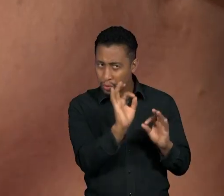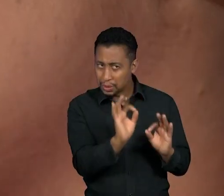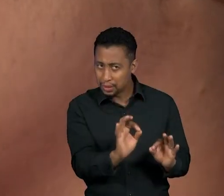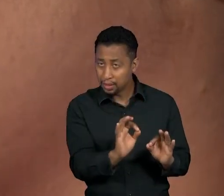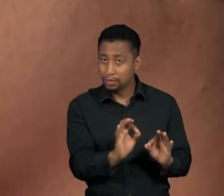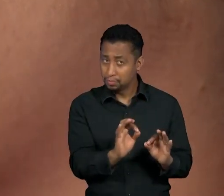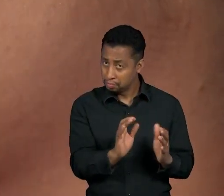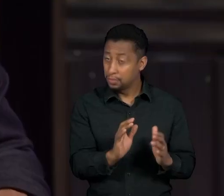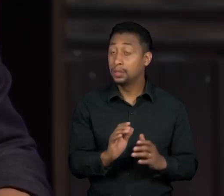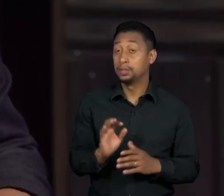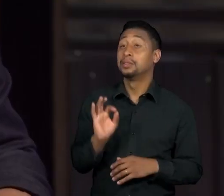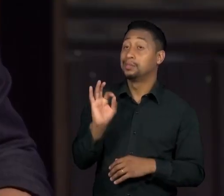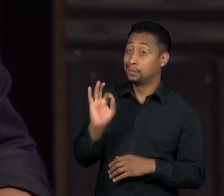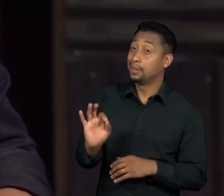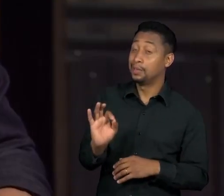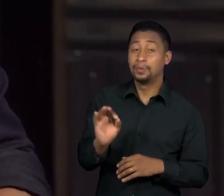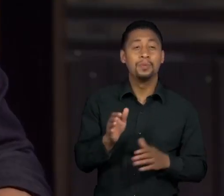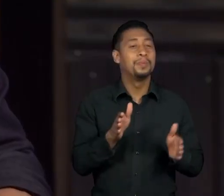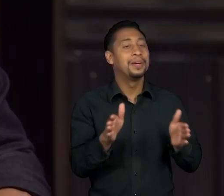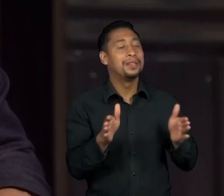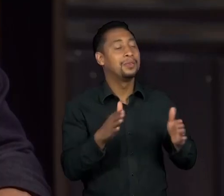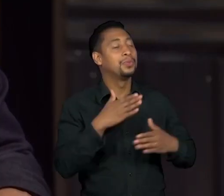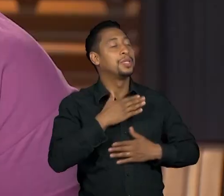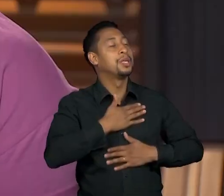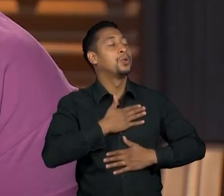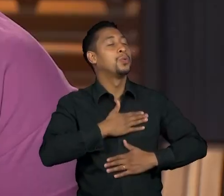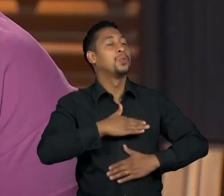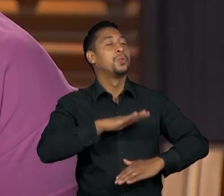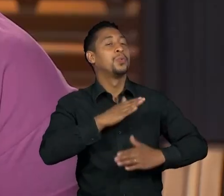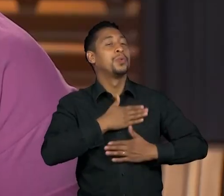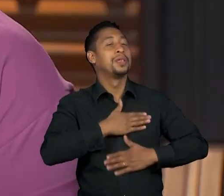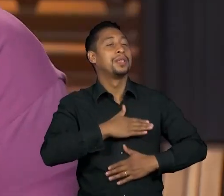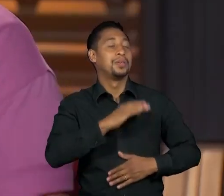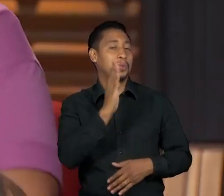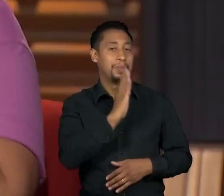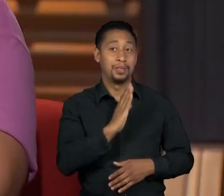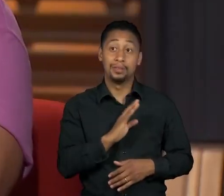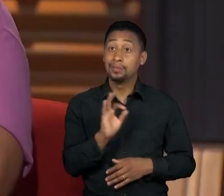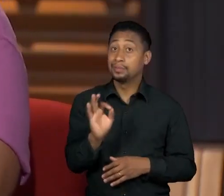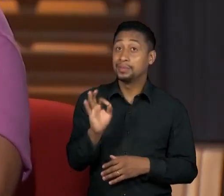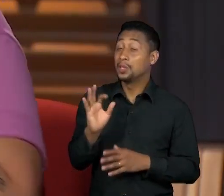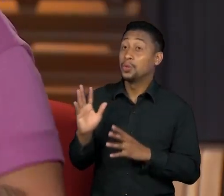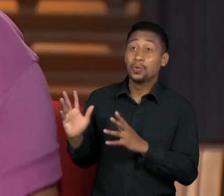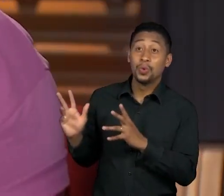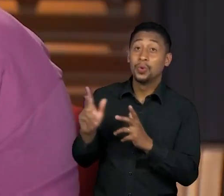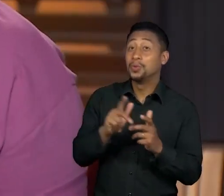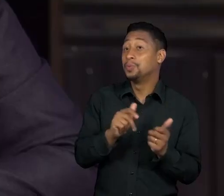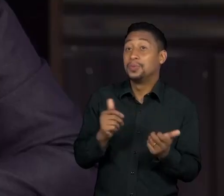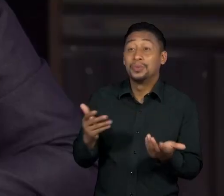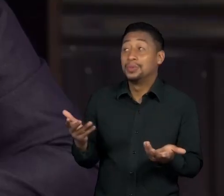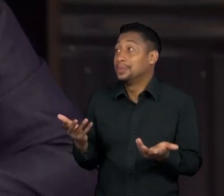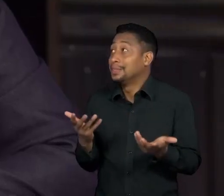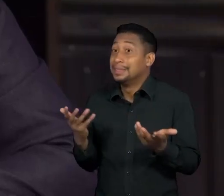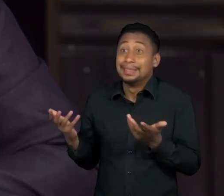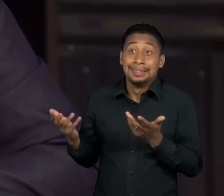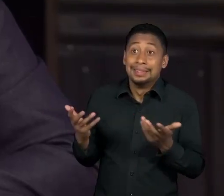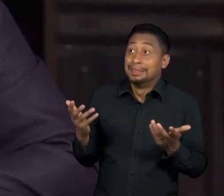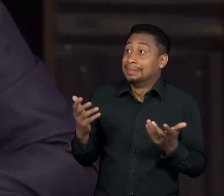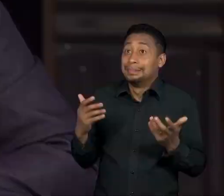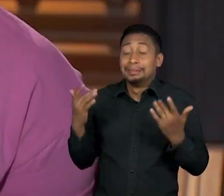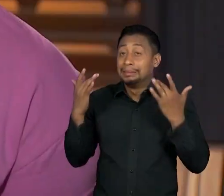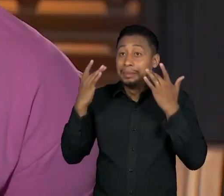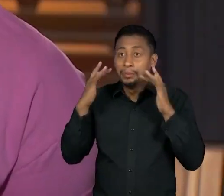aquele momento tranquilo do país né aquele momento onde estavam todos como de democrava na boca não é uma coincidência